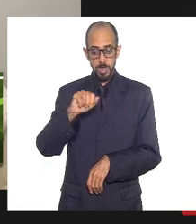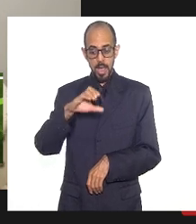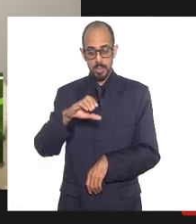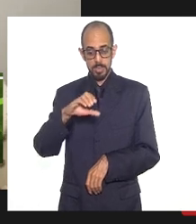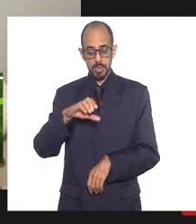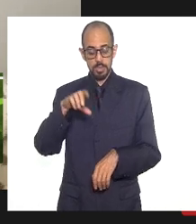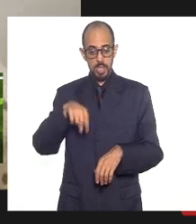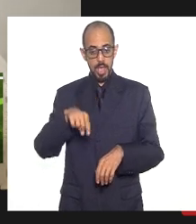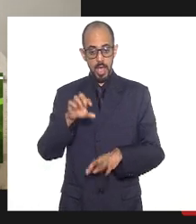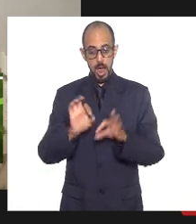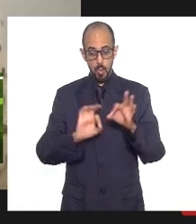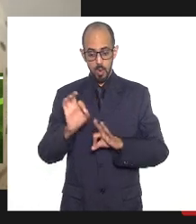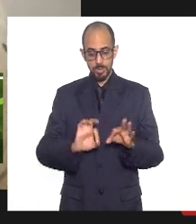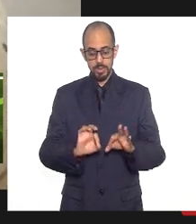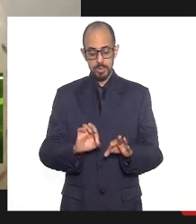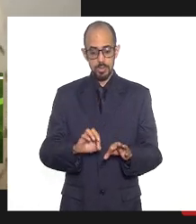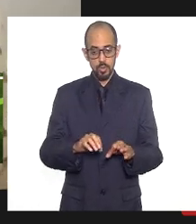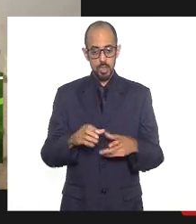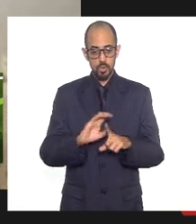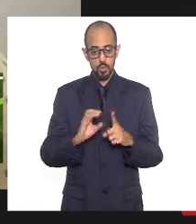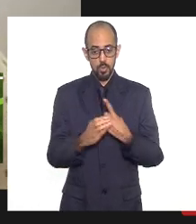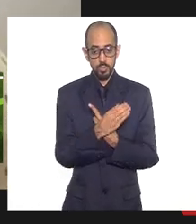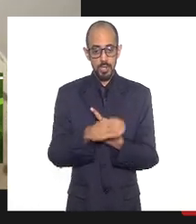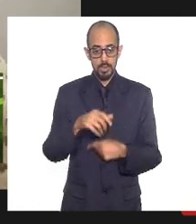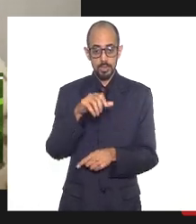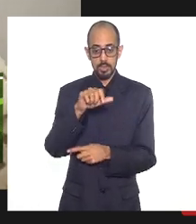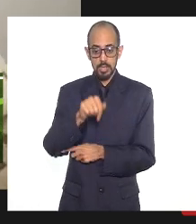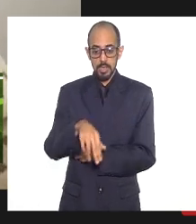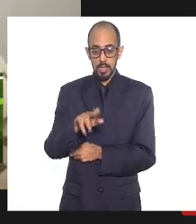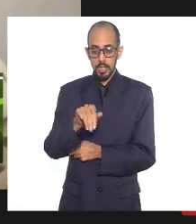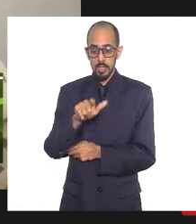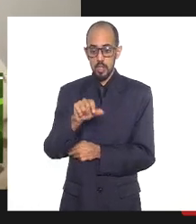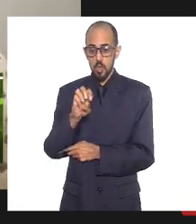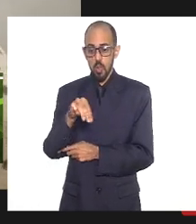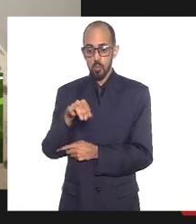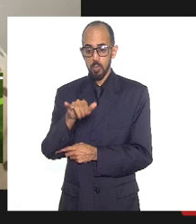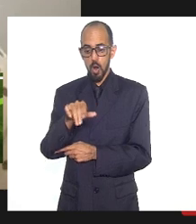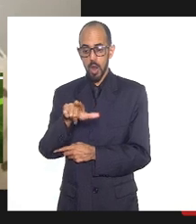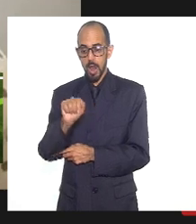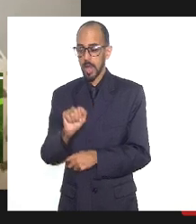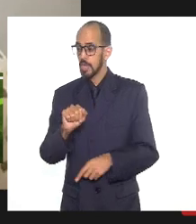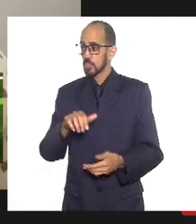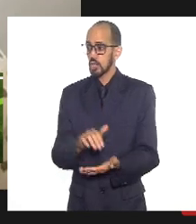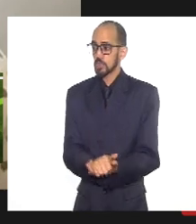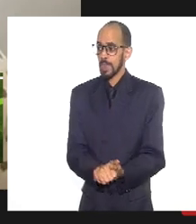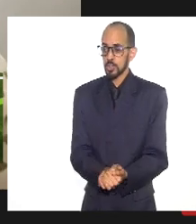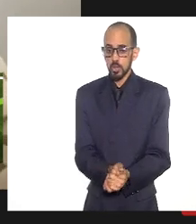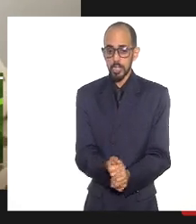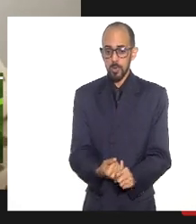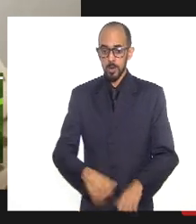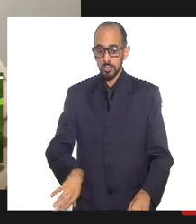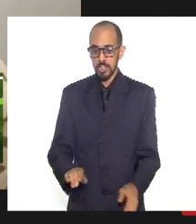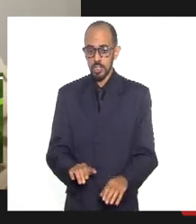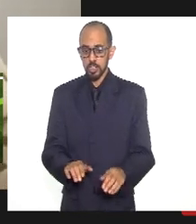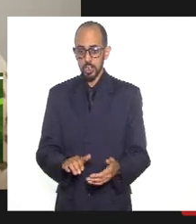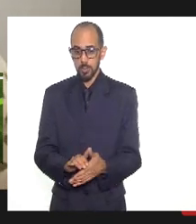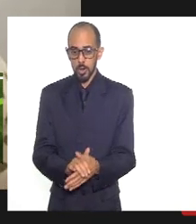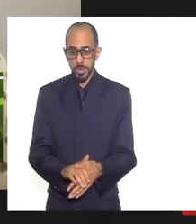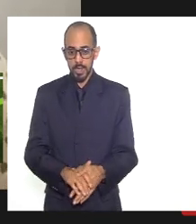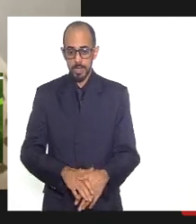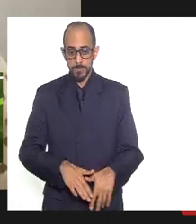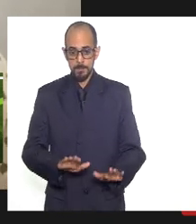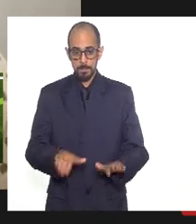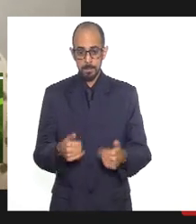Comunidades Quilombolas, ressaltando aqui, inclusive, que nós faríamos visitas técnicas